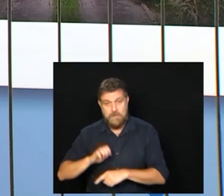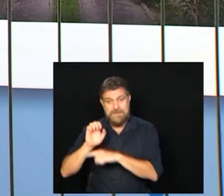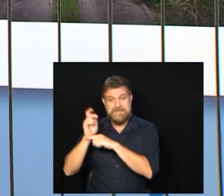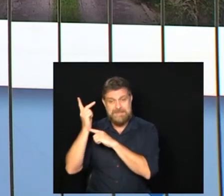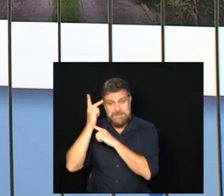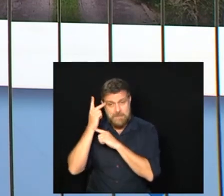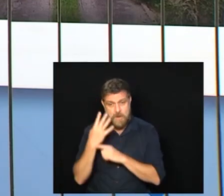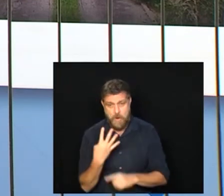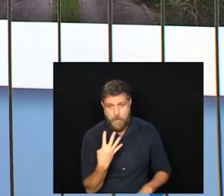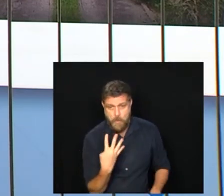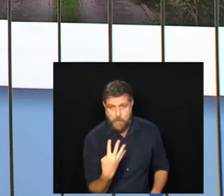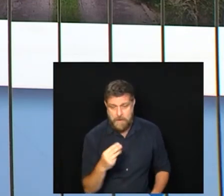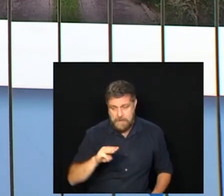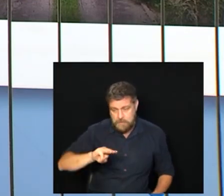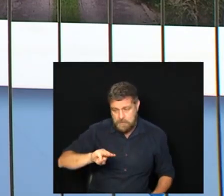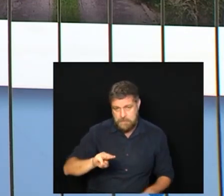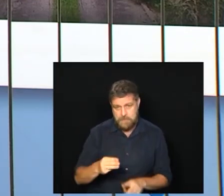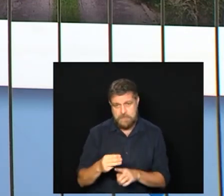são